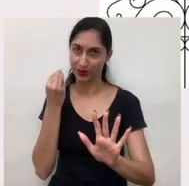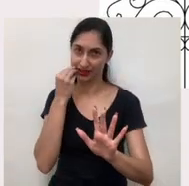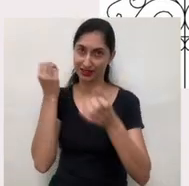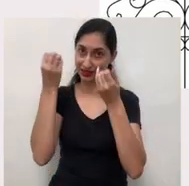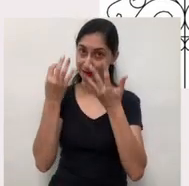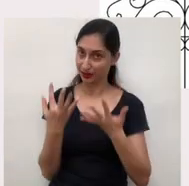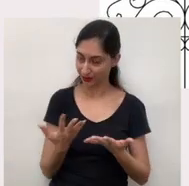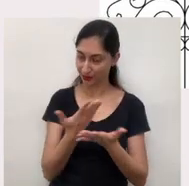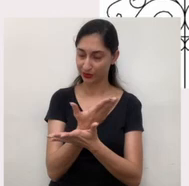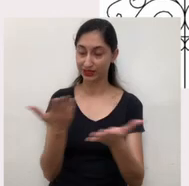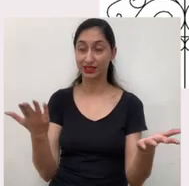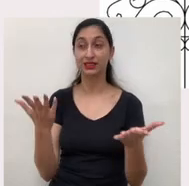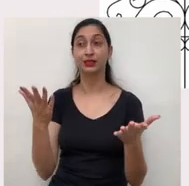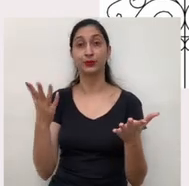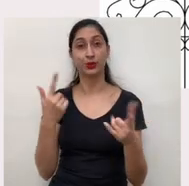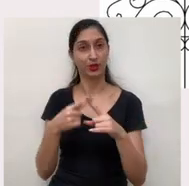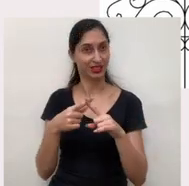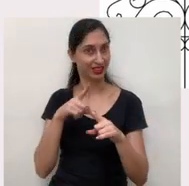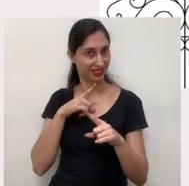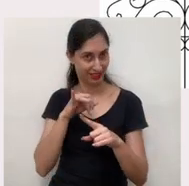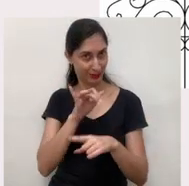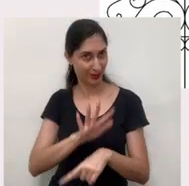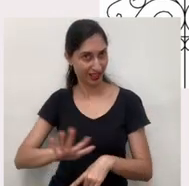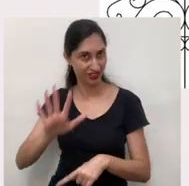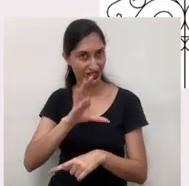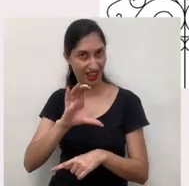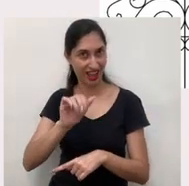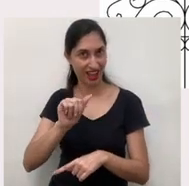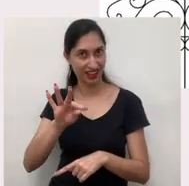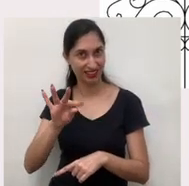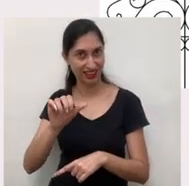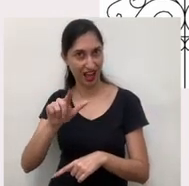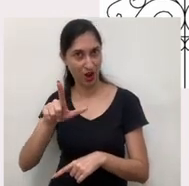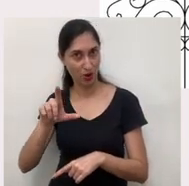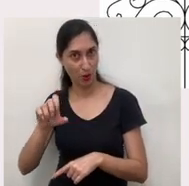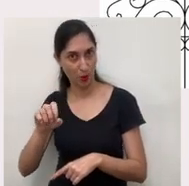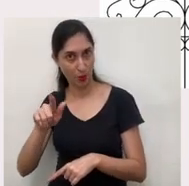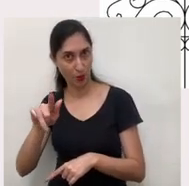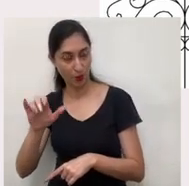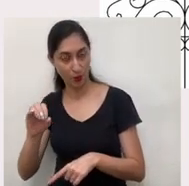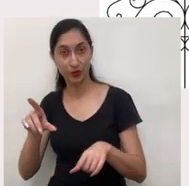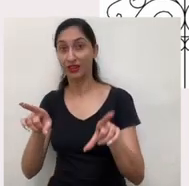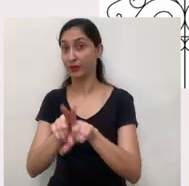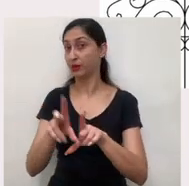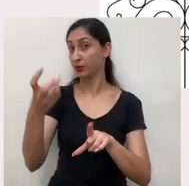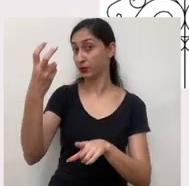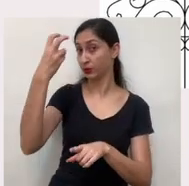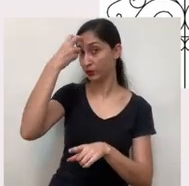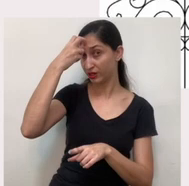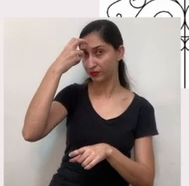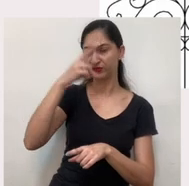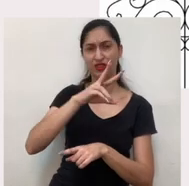trazer a partir lá da imagem dos catálogos e dessa cultura que vai sendo